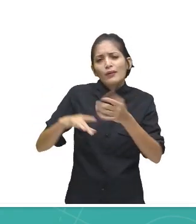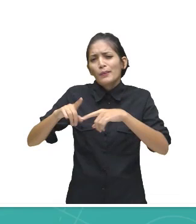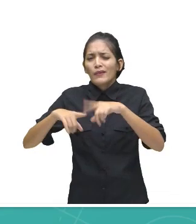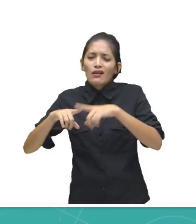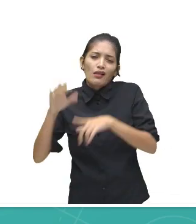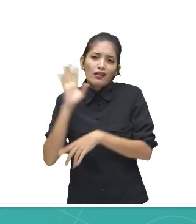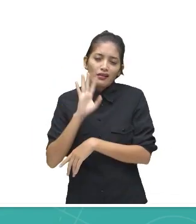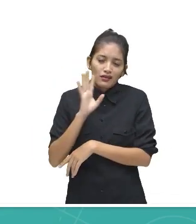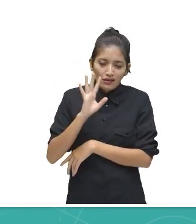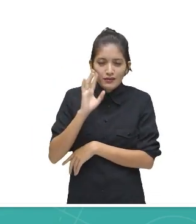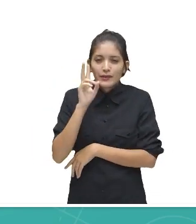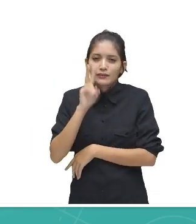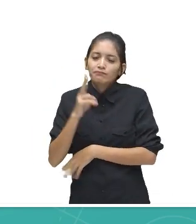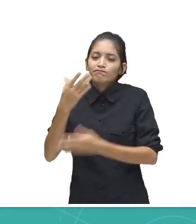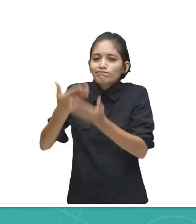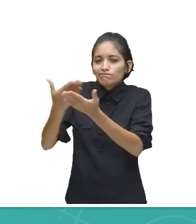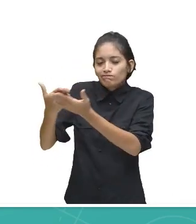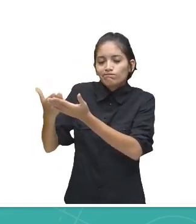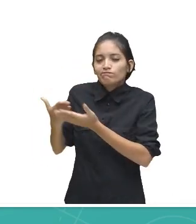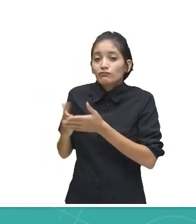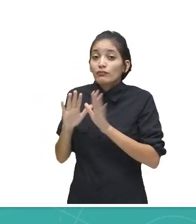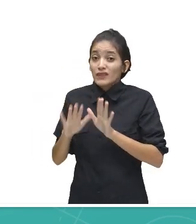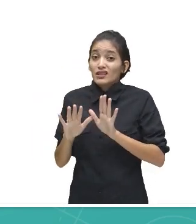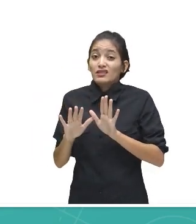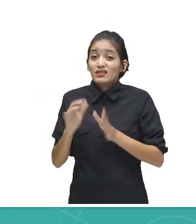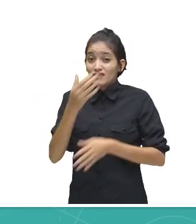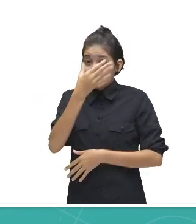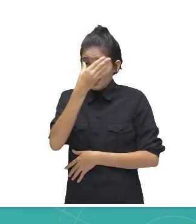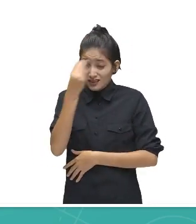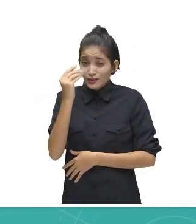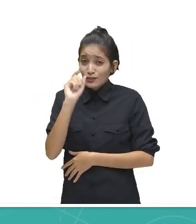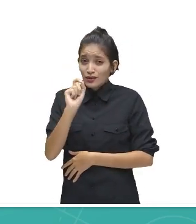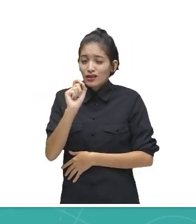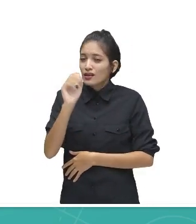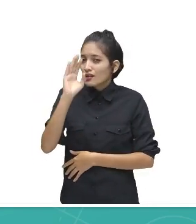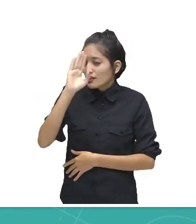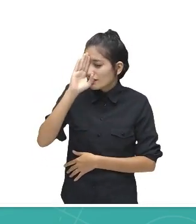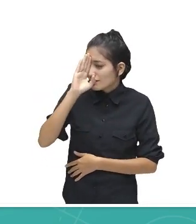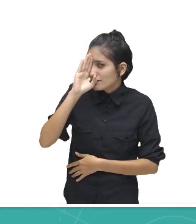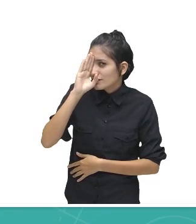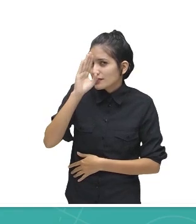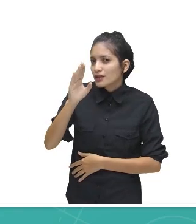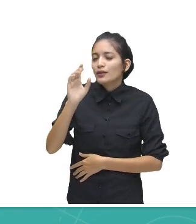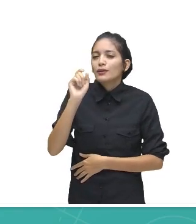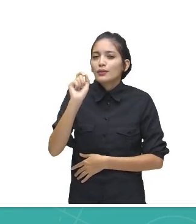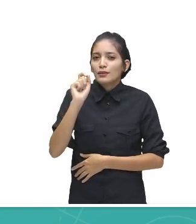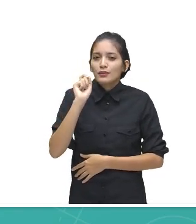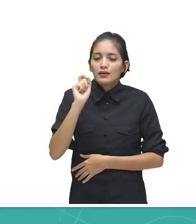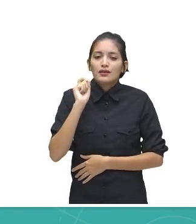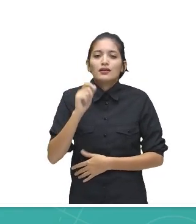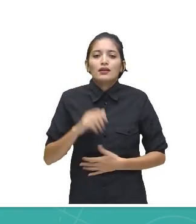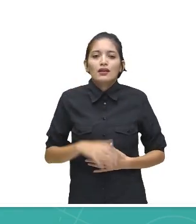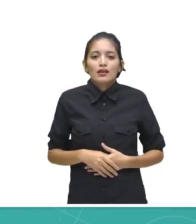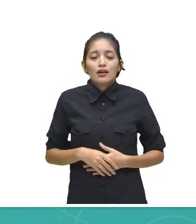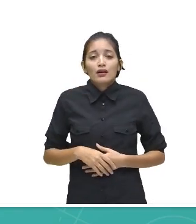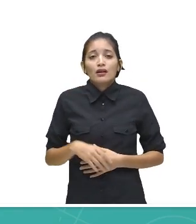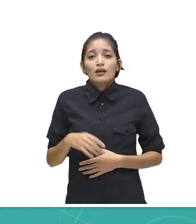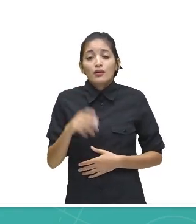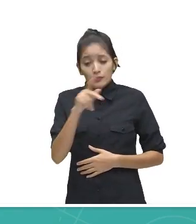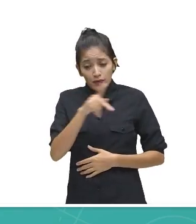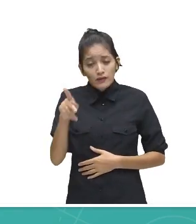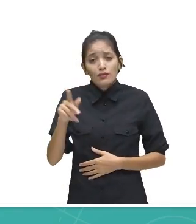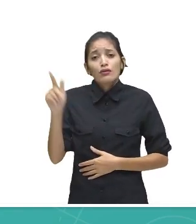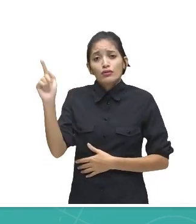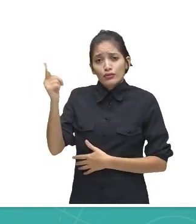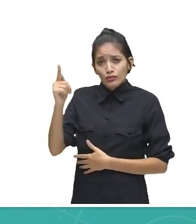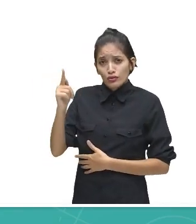bacana para vocês acompanharem, mas não esqueçam, né, que o principal, na verdade, é o que os professores de geografia